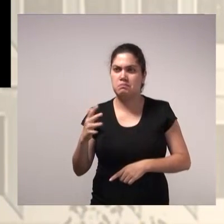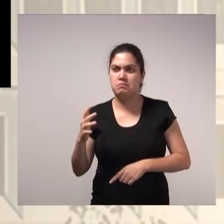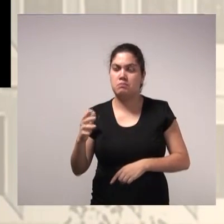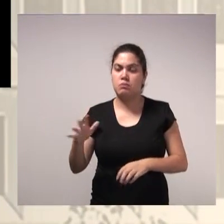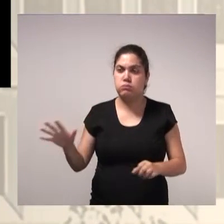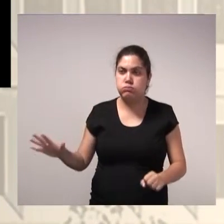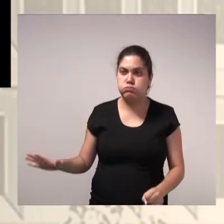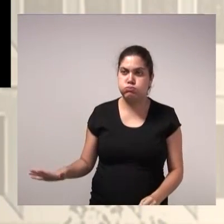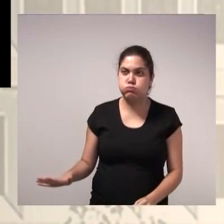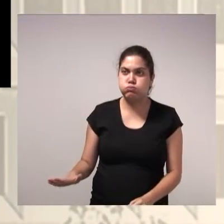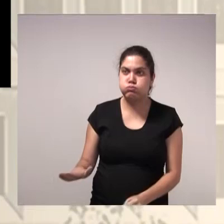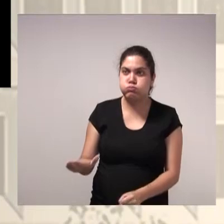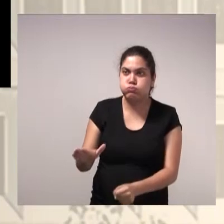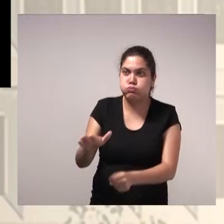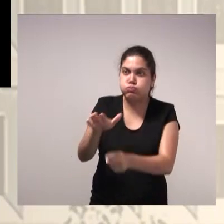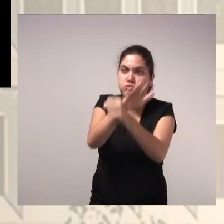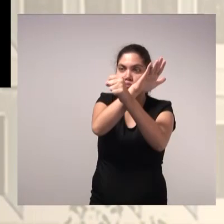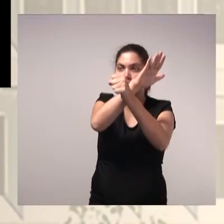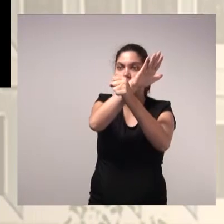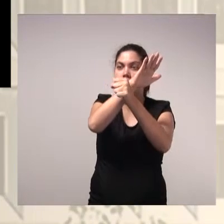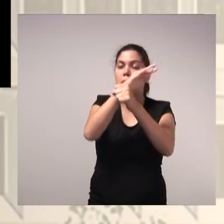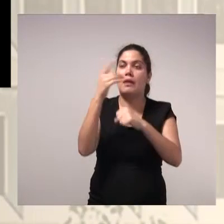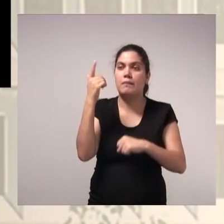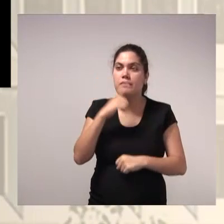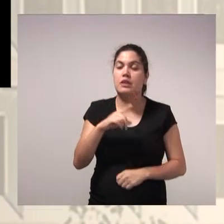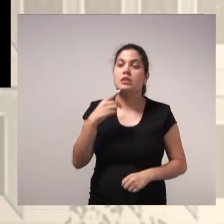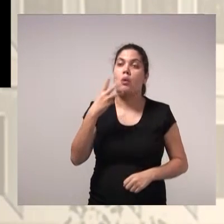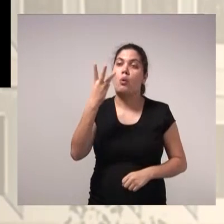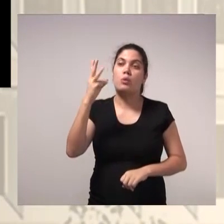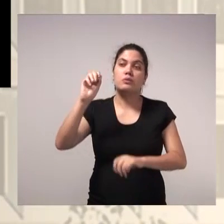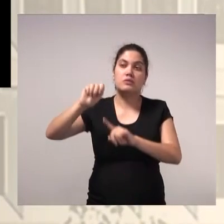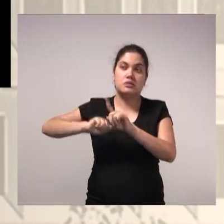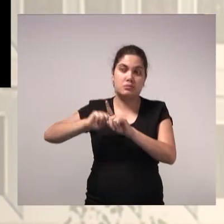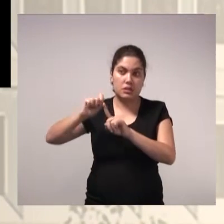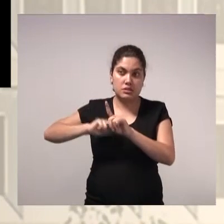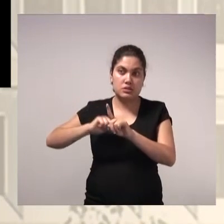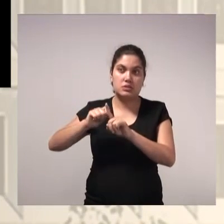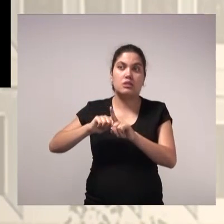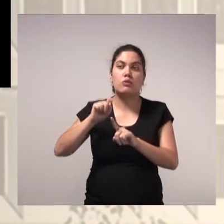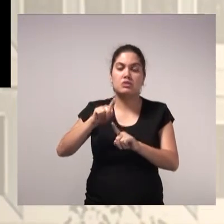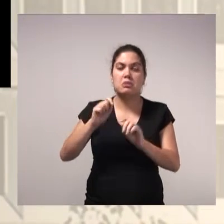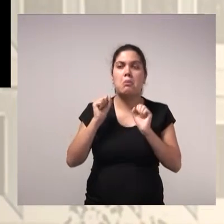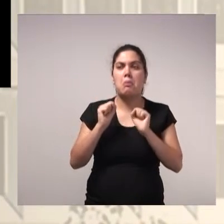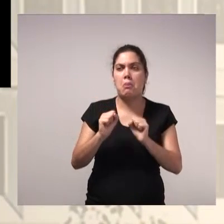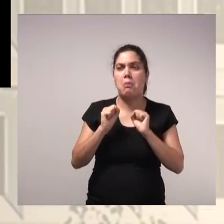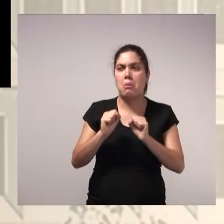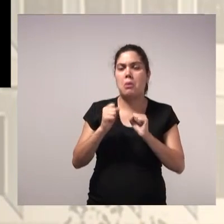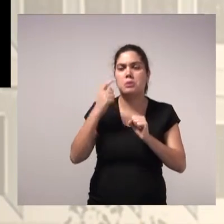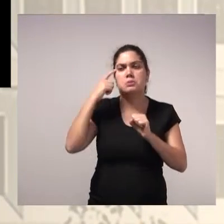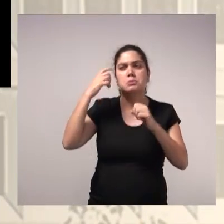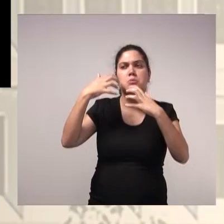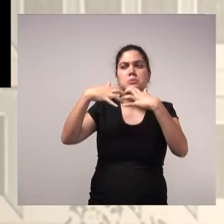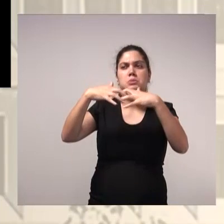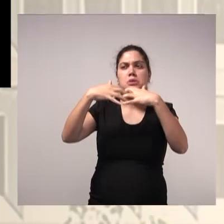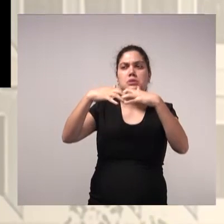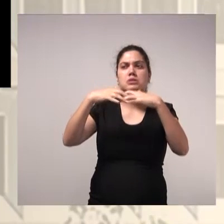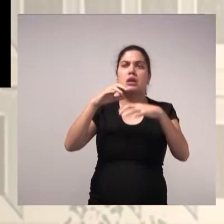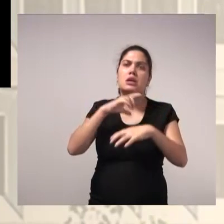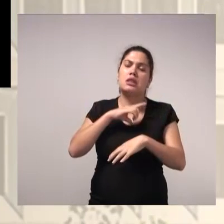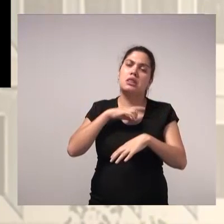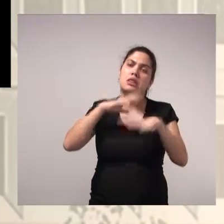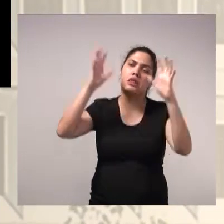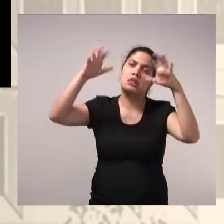reabastecendo esse reservatório, você tem outros 3 meses que você pode considerar que você vai ter água da